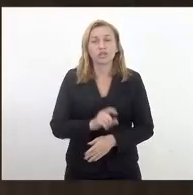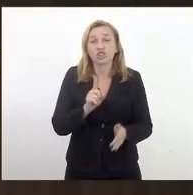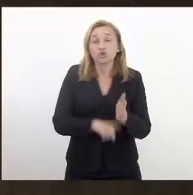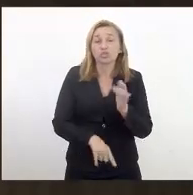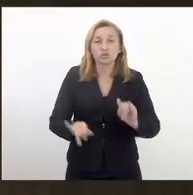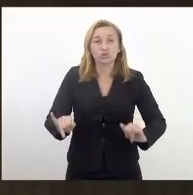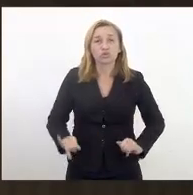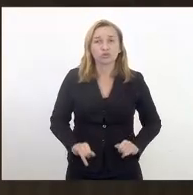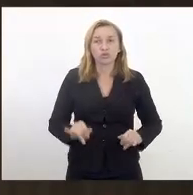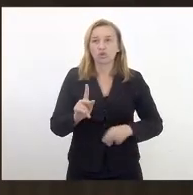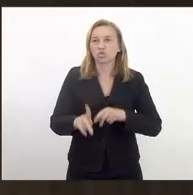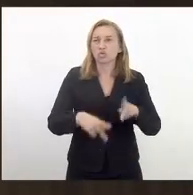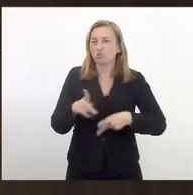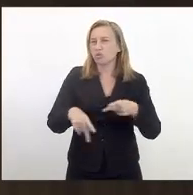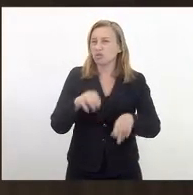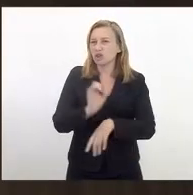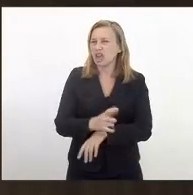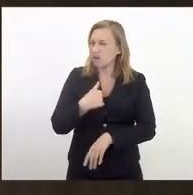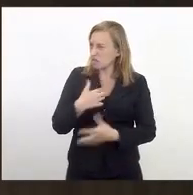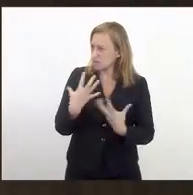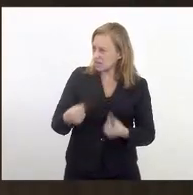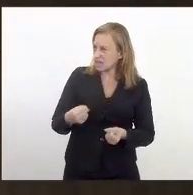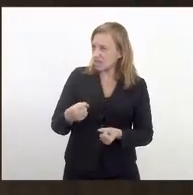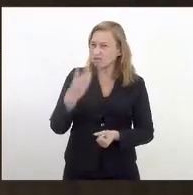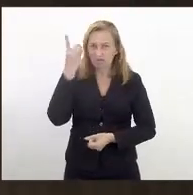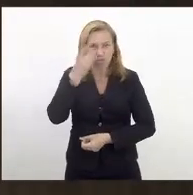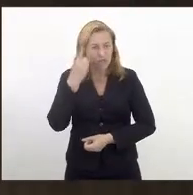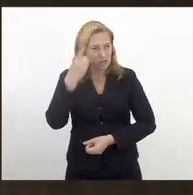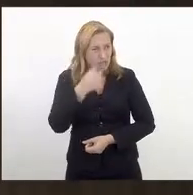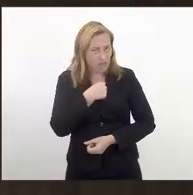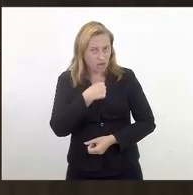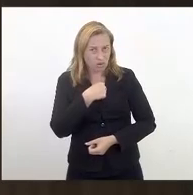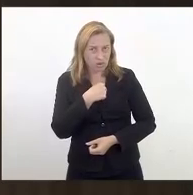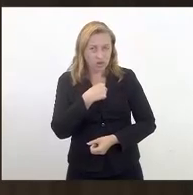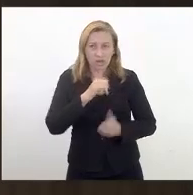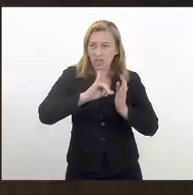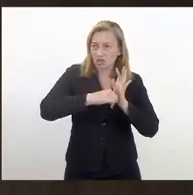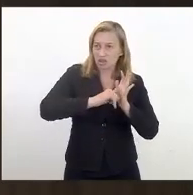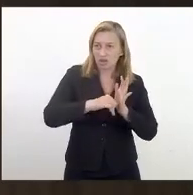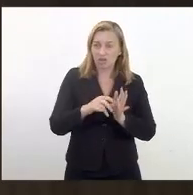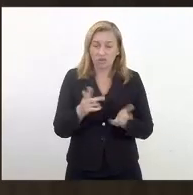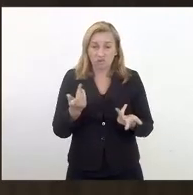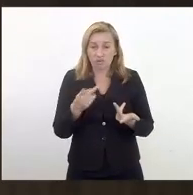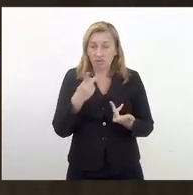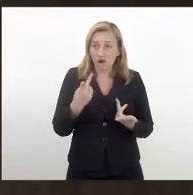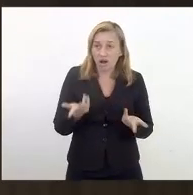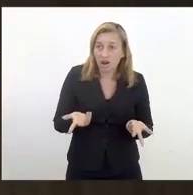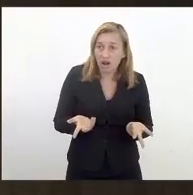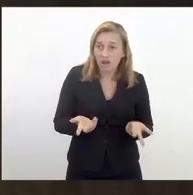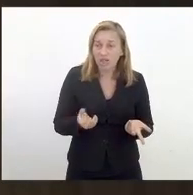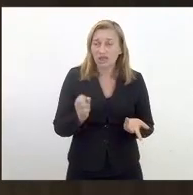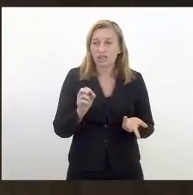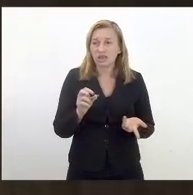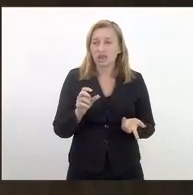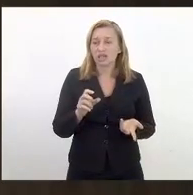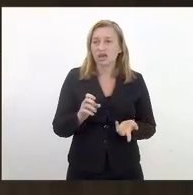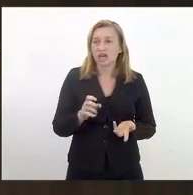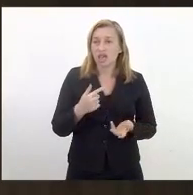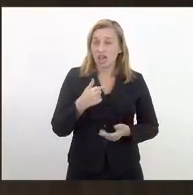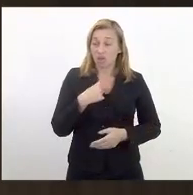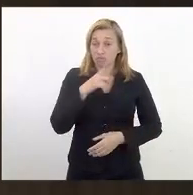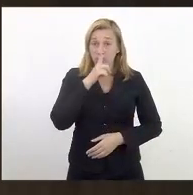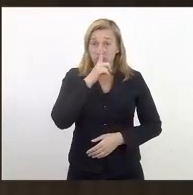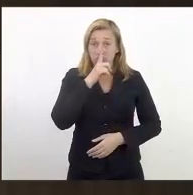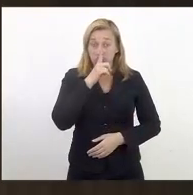sofrimento do povo do Estado então eu não vou aceitar como Deputado estado né que o editorial faça referência a assembleia Você tá em silêncio quero